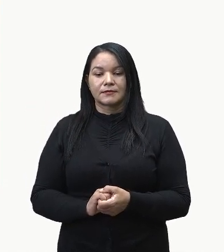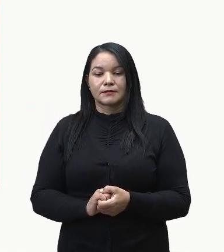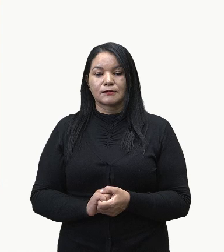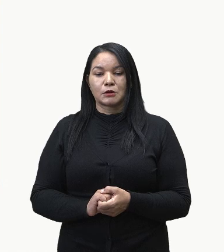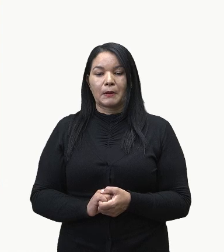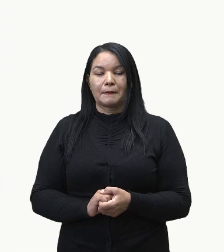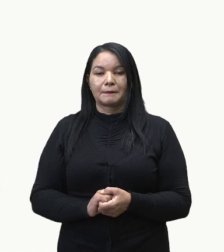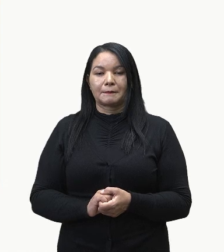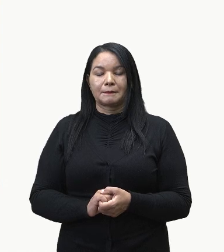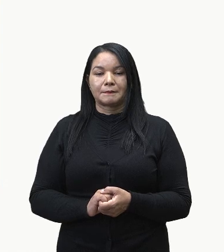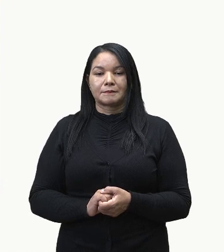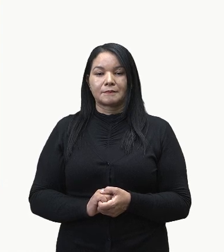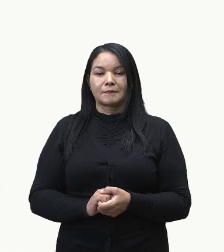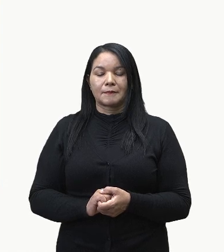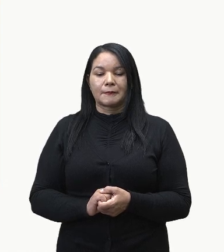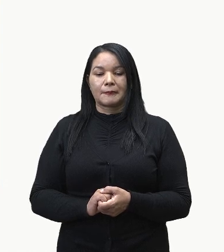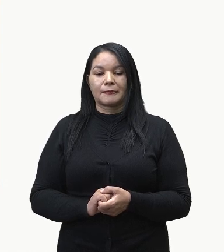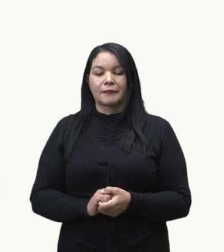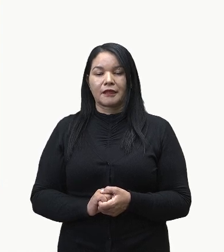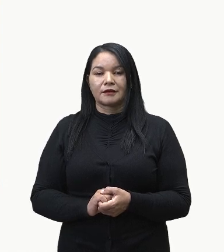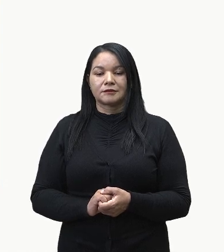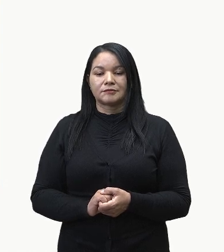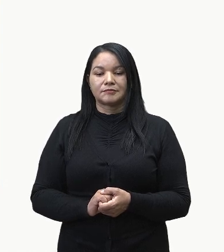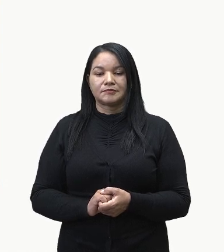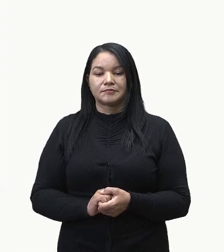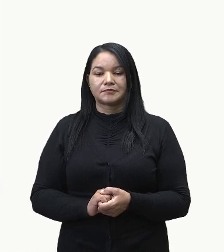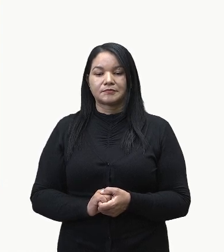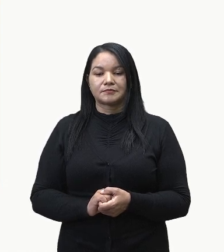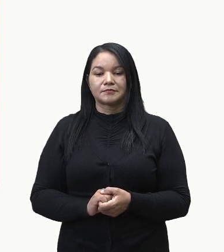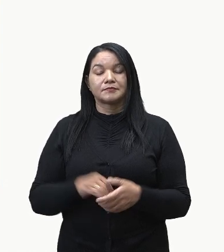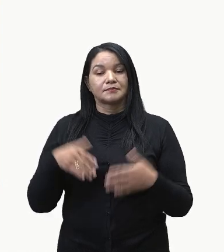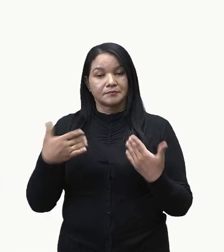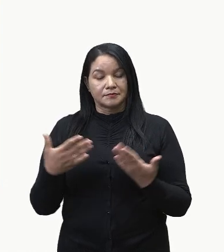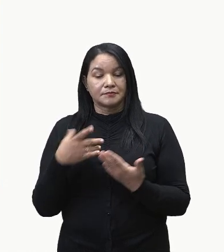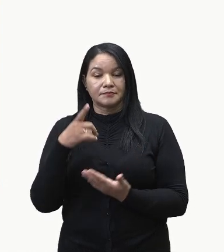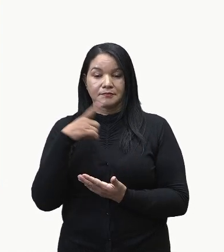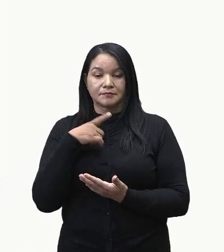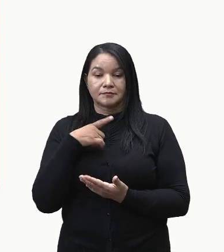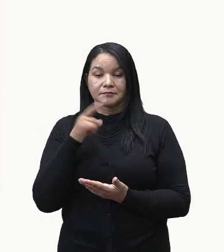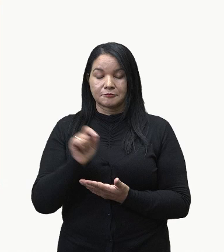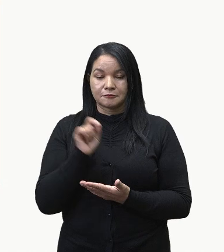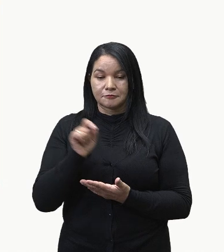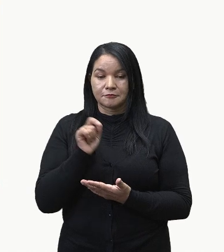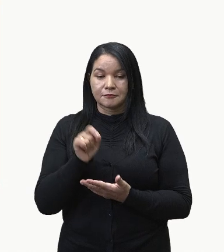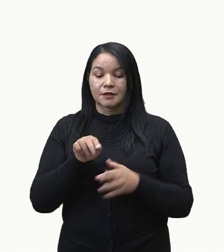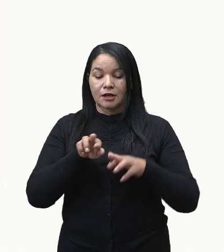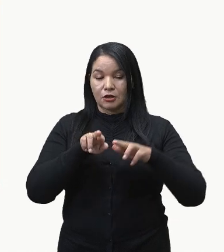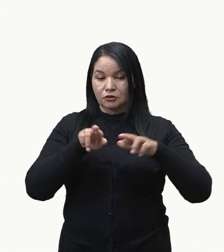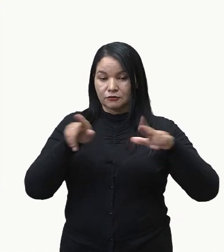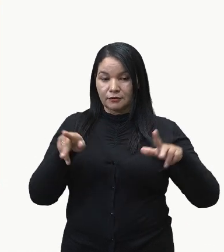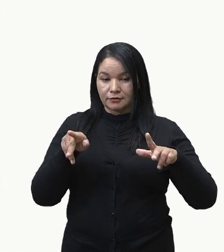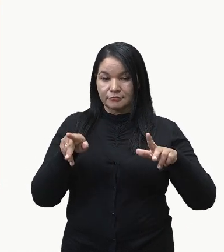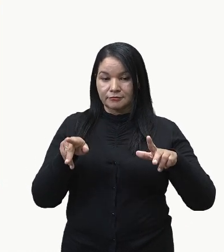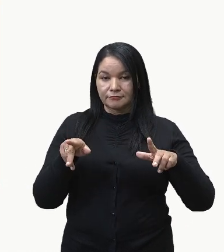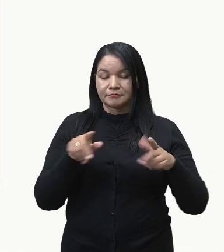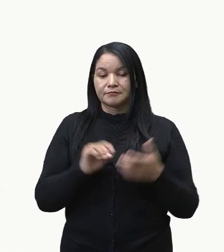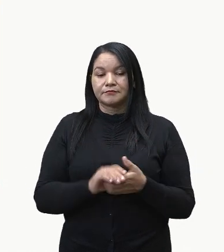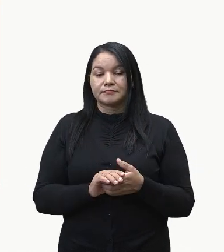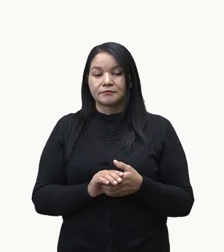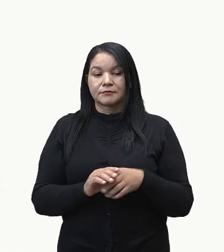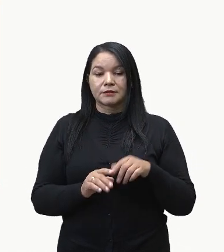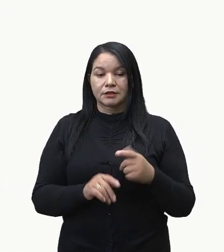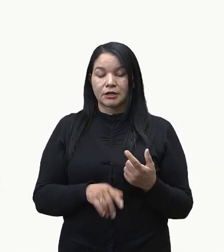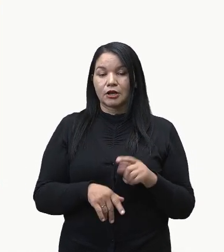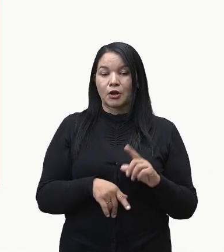está relacionado à narração. Então, a gente tem aí essa diferença entre